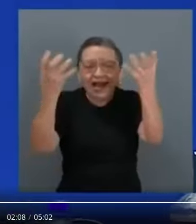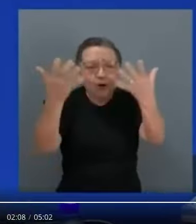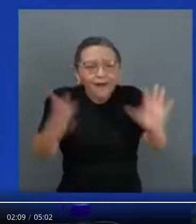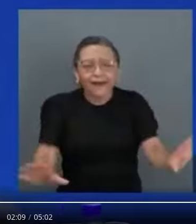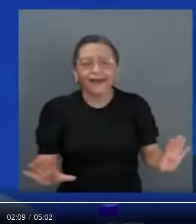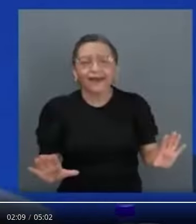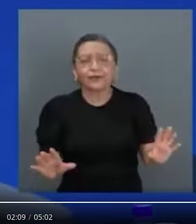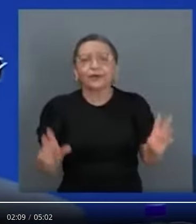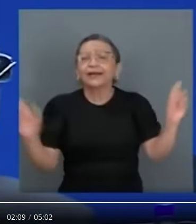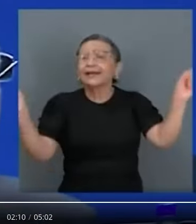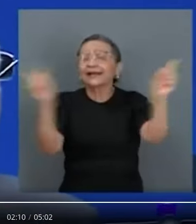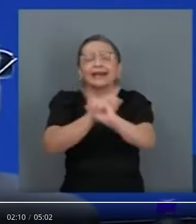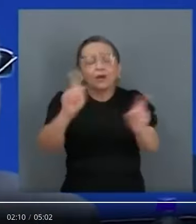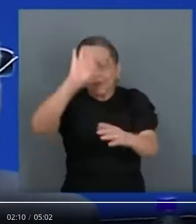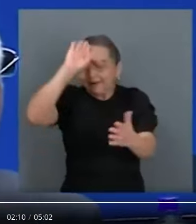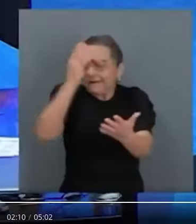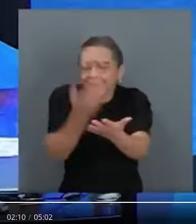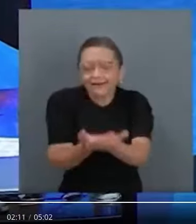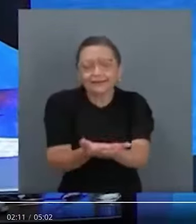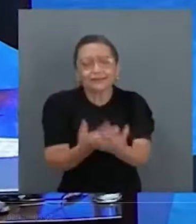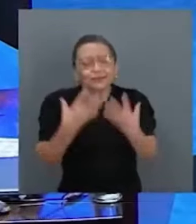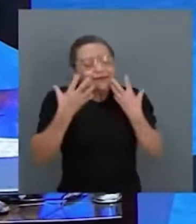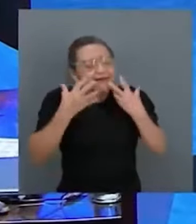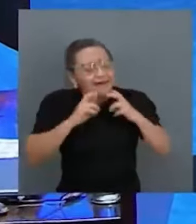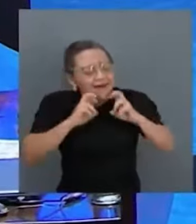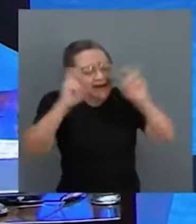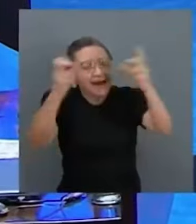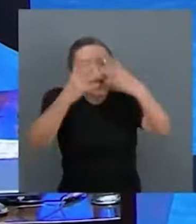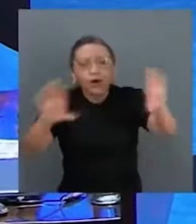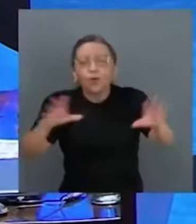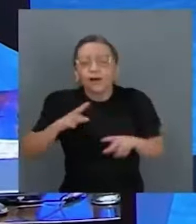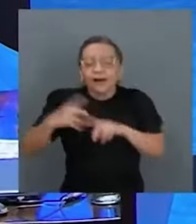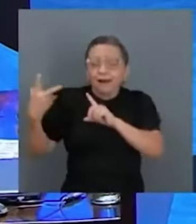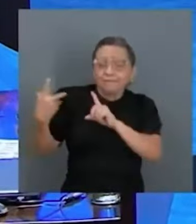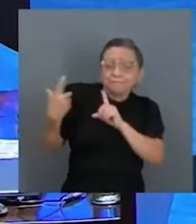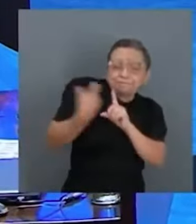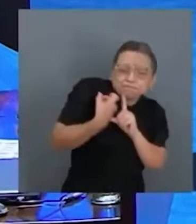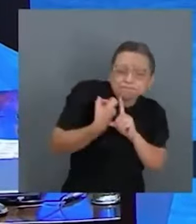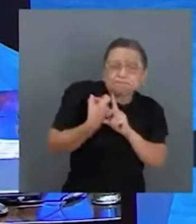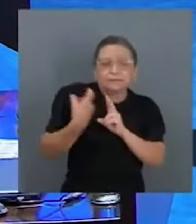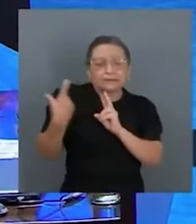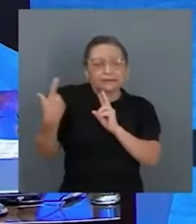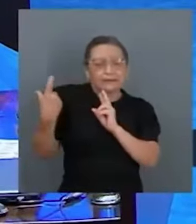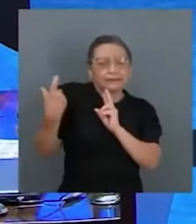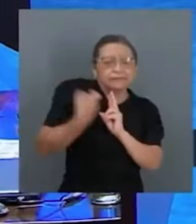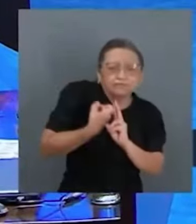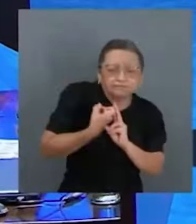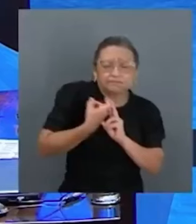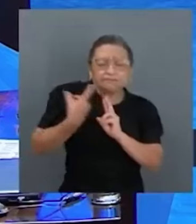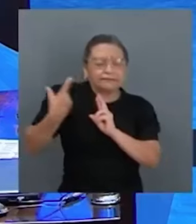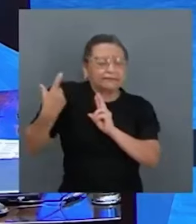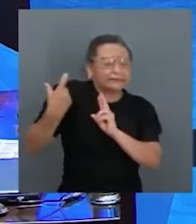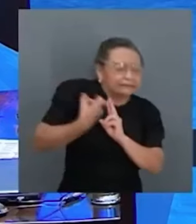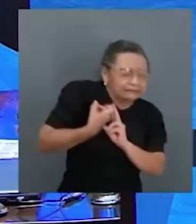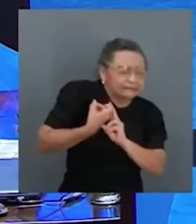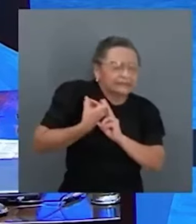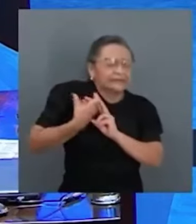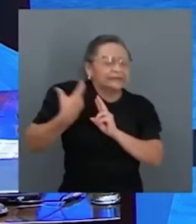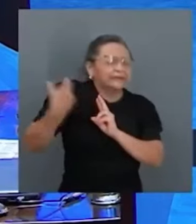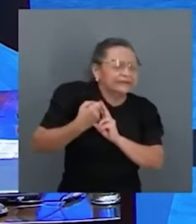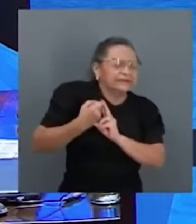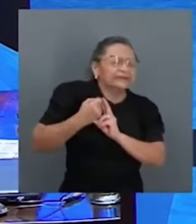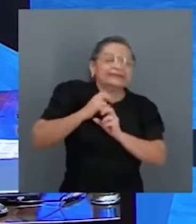Não acredito! Essa indenção! Essa agulha! Não!